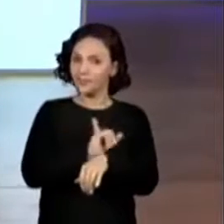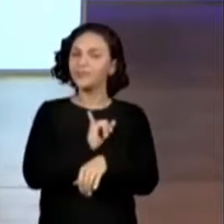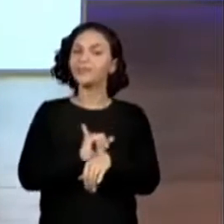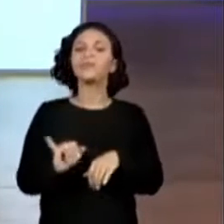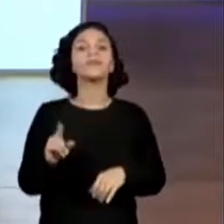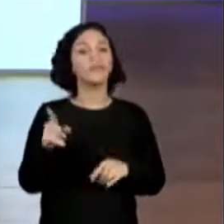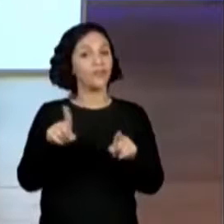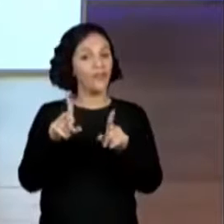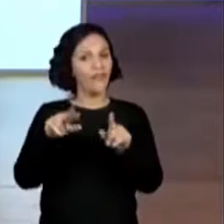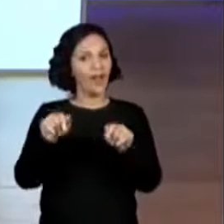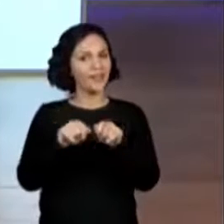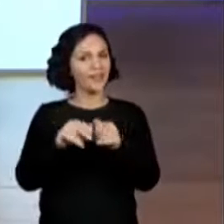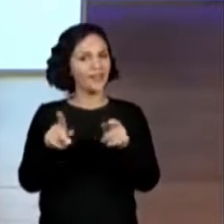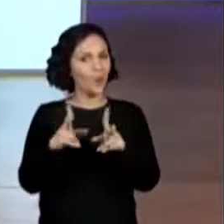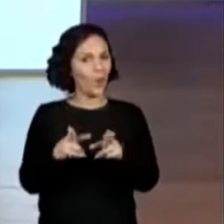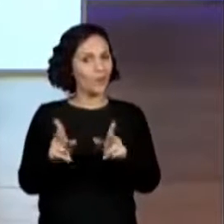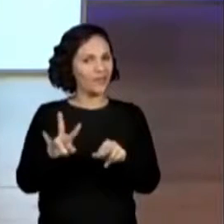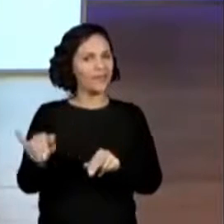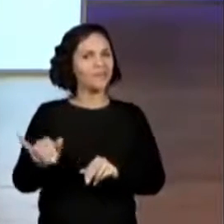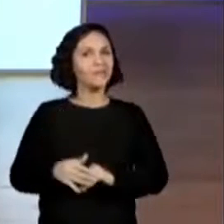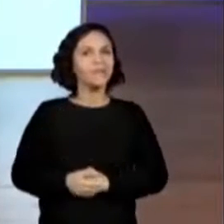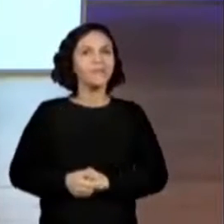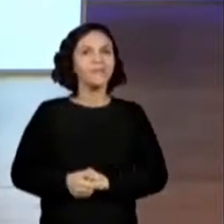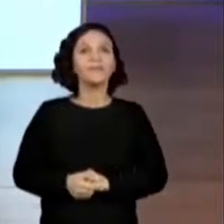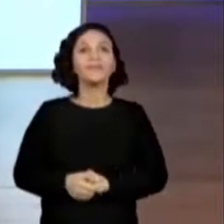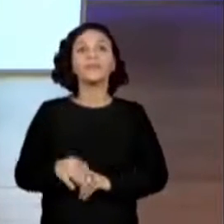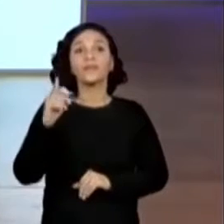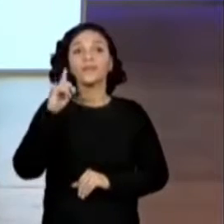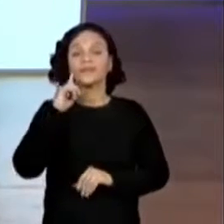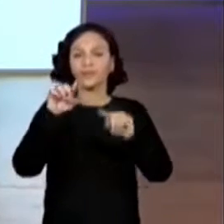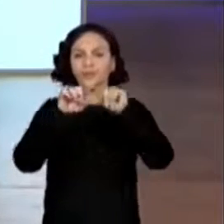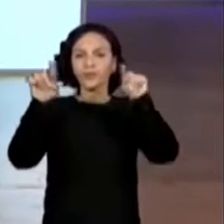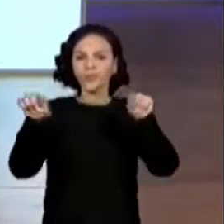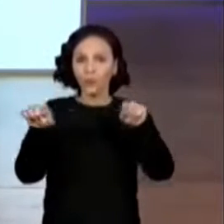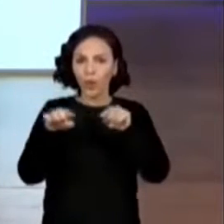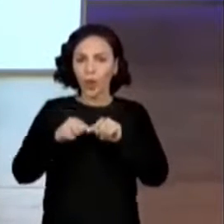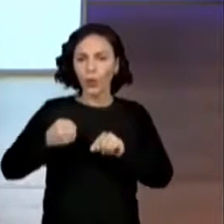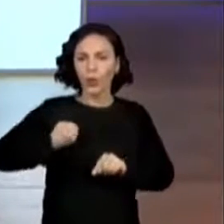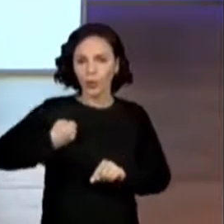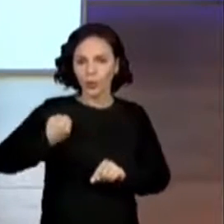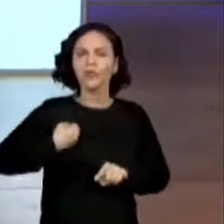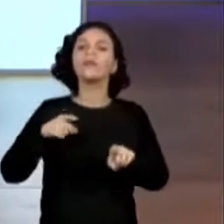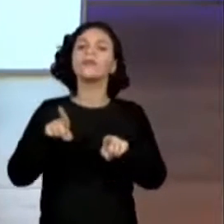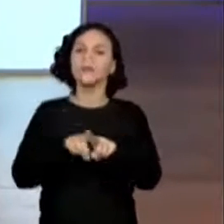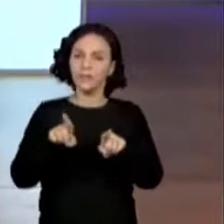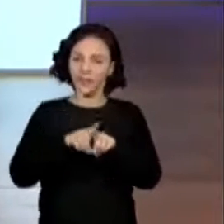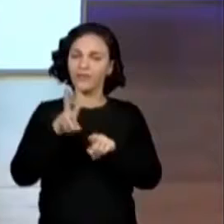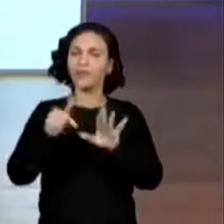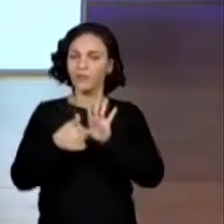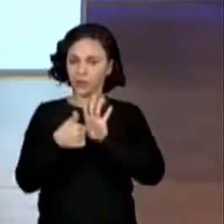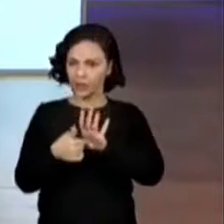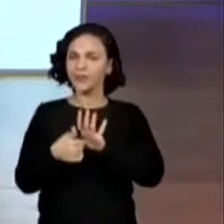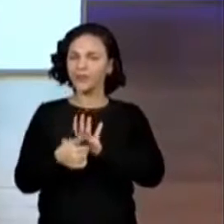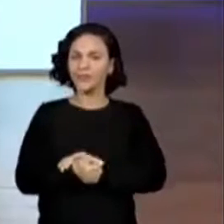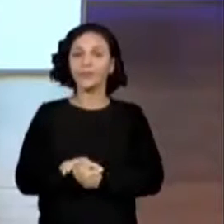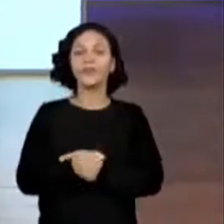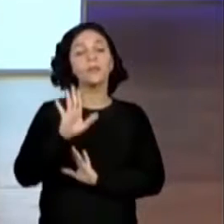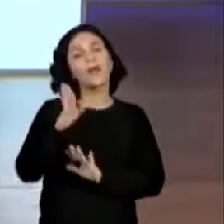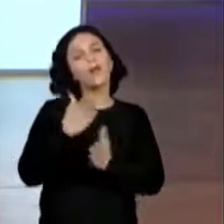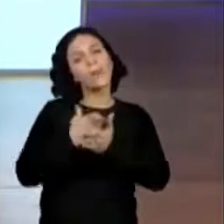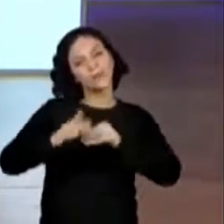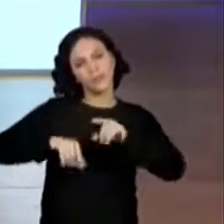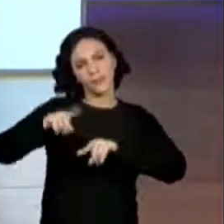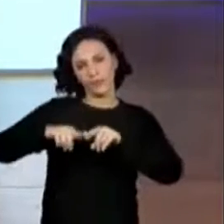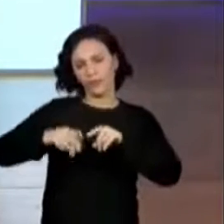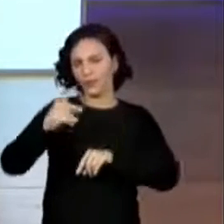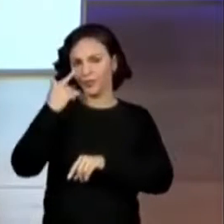vai fazer também. O quadro numérico, que a gente também usou bastante, a gente vai fazer essa situação, mas vamos começar aqui com o material,